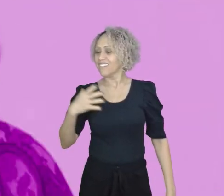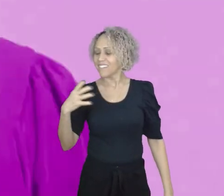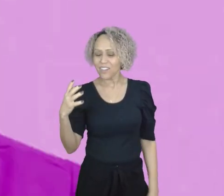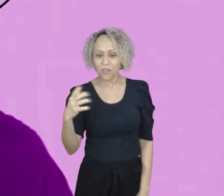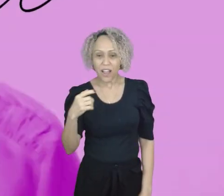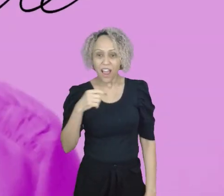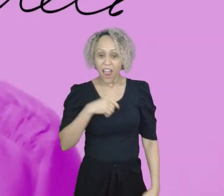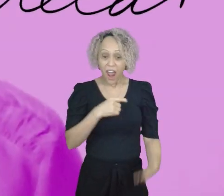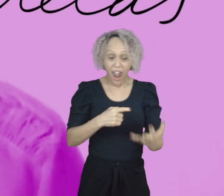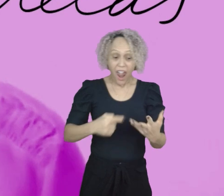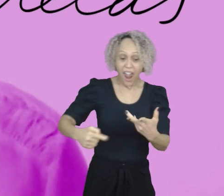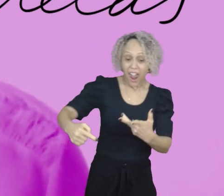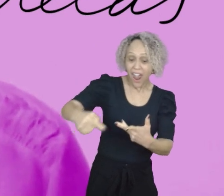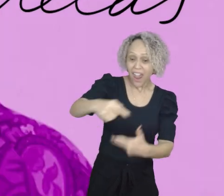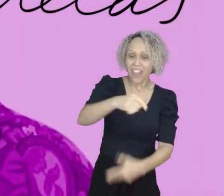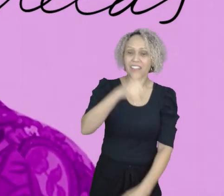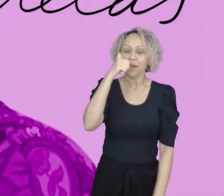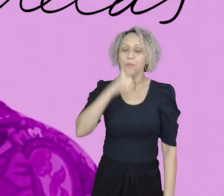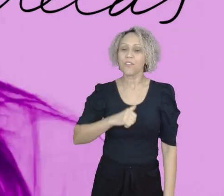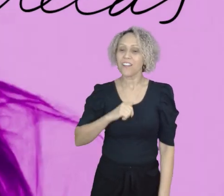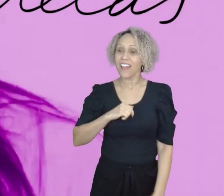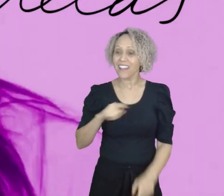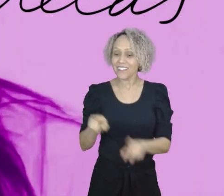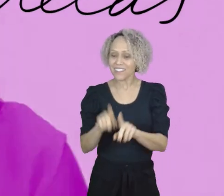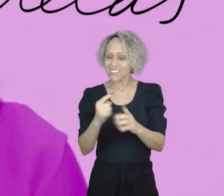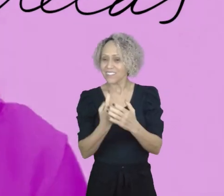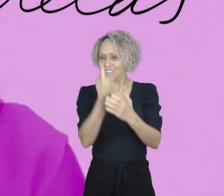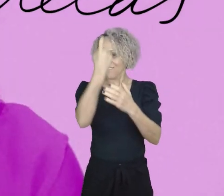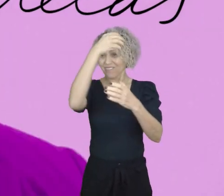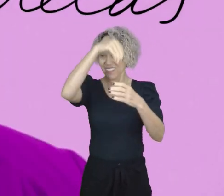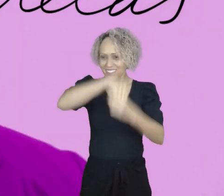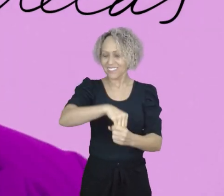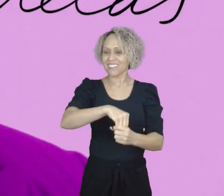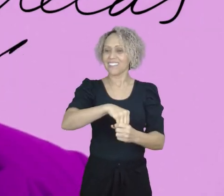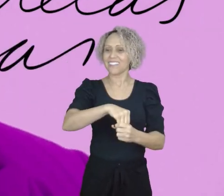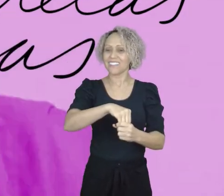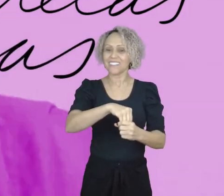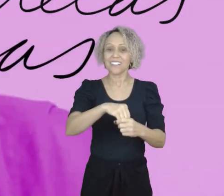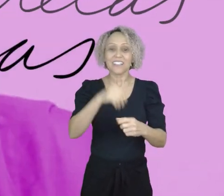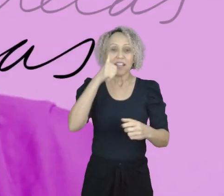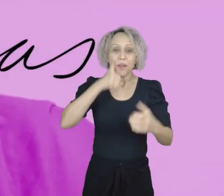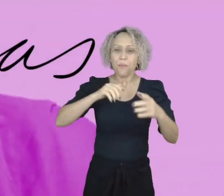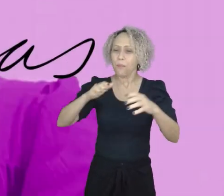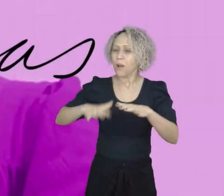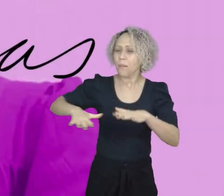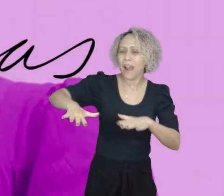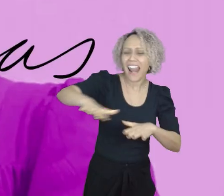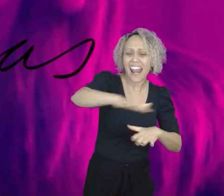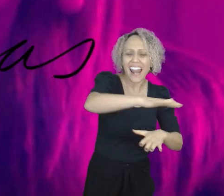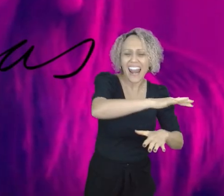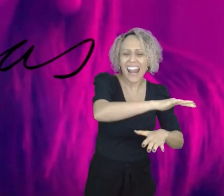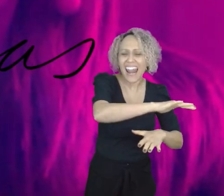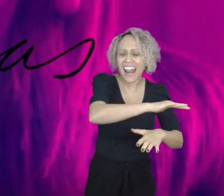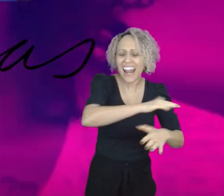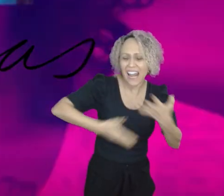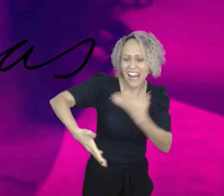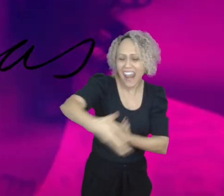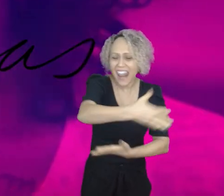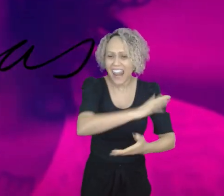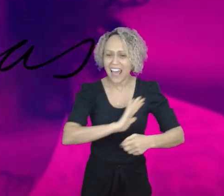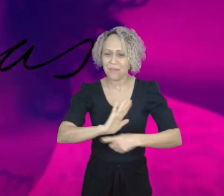Eu sou uma delas, são elas por elas, ocupando os espaços de